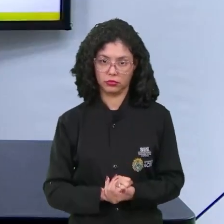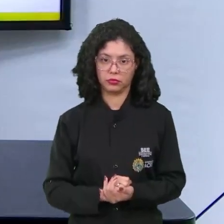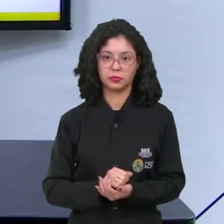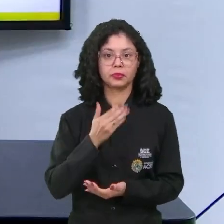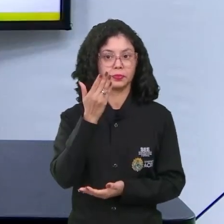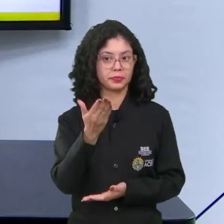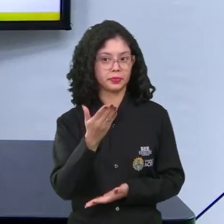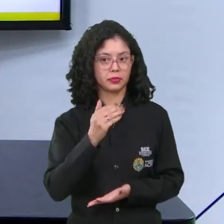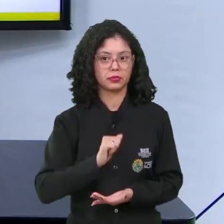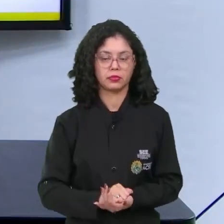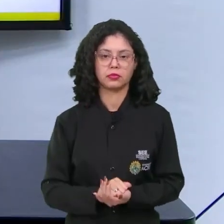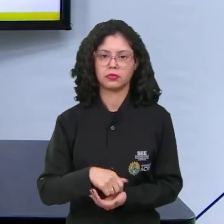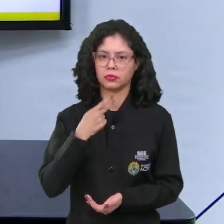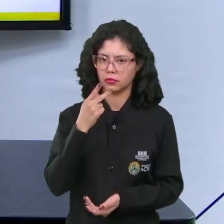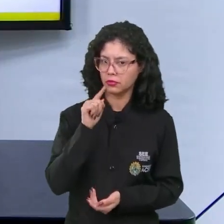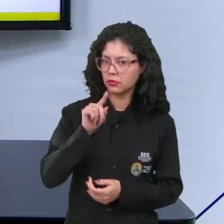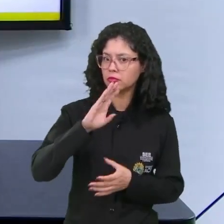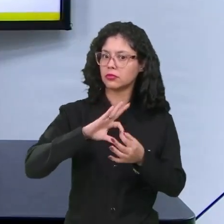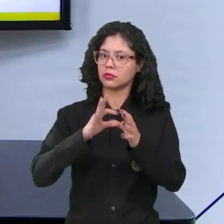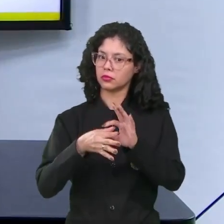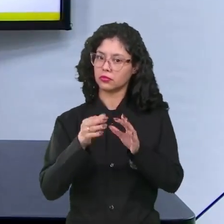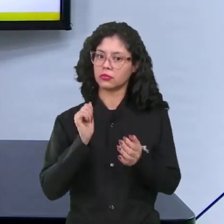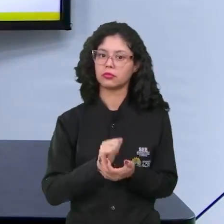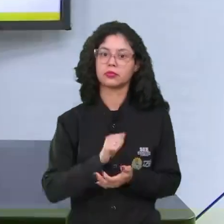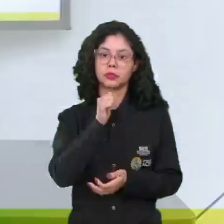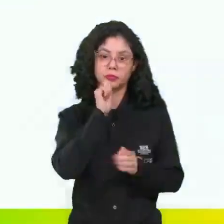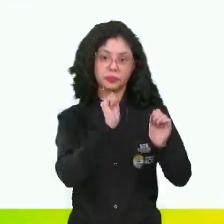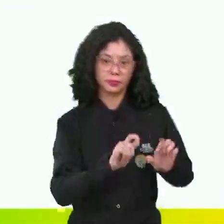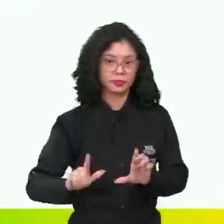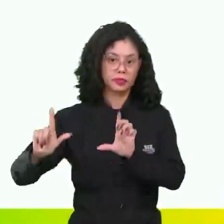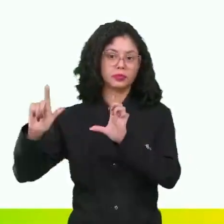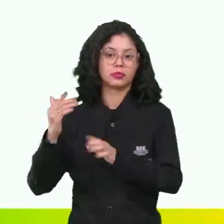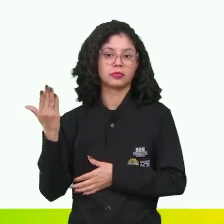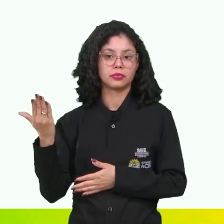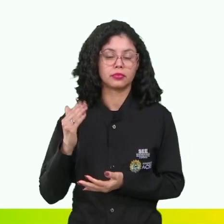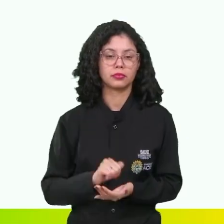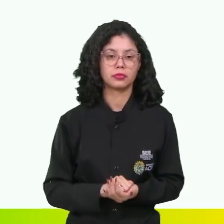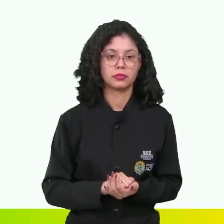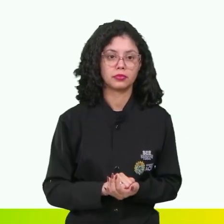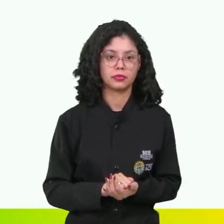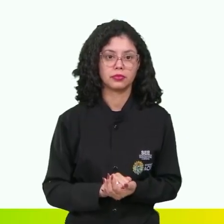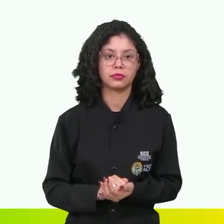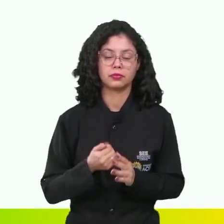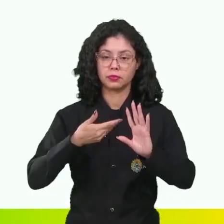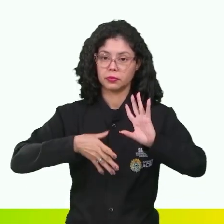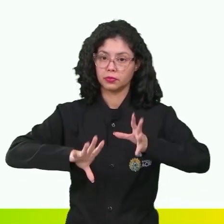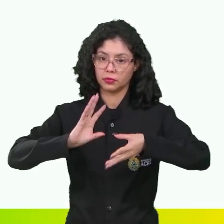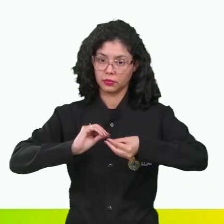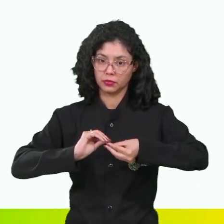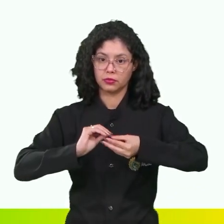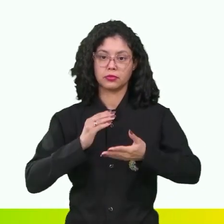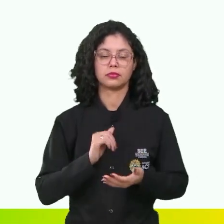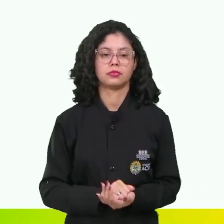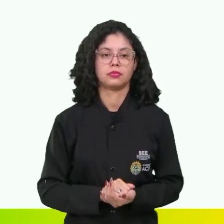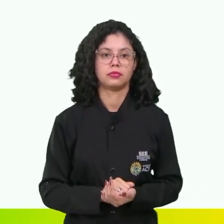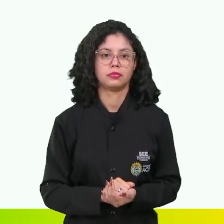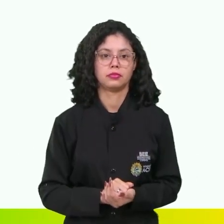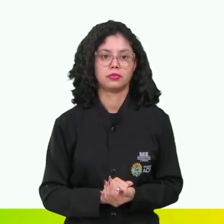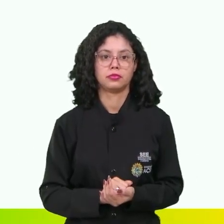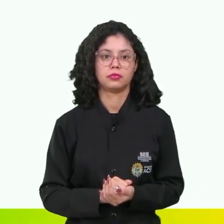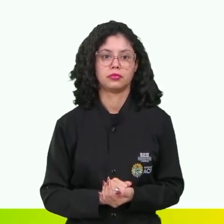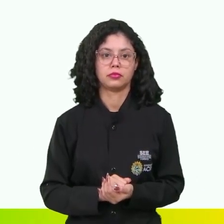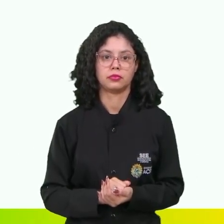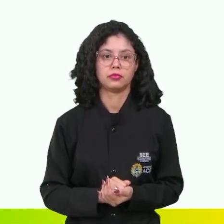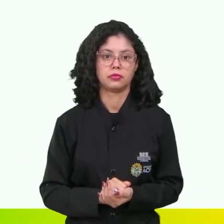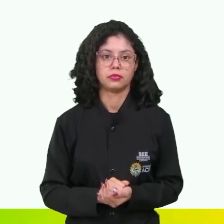para você. E falando nesse contexto, aí na tela para vocês, eu resumo isso, quando nós falamos